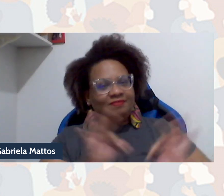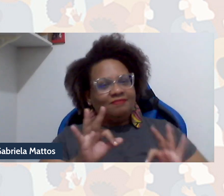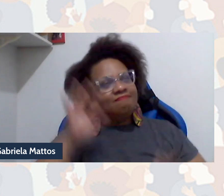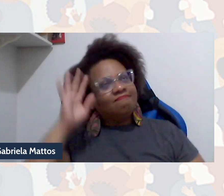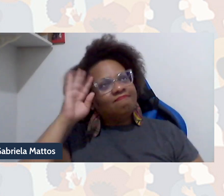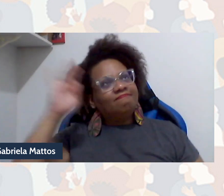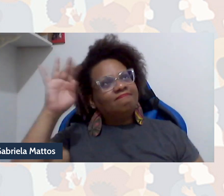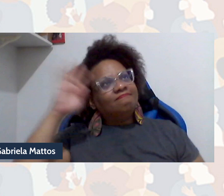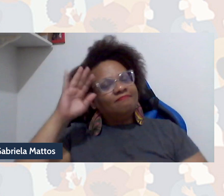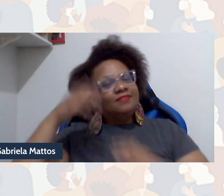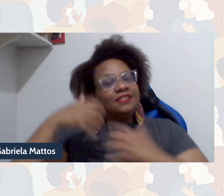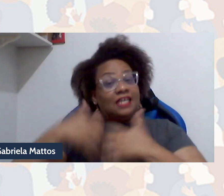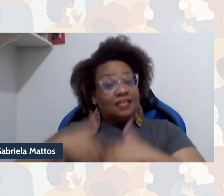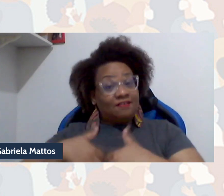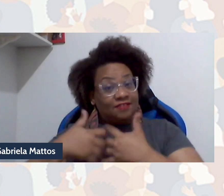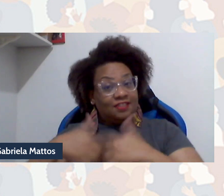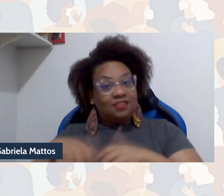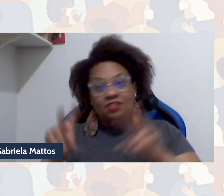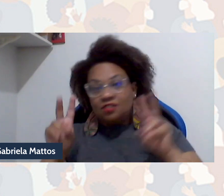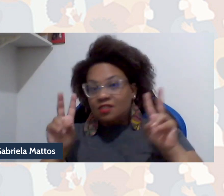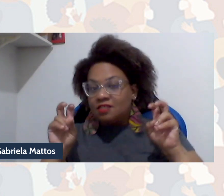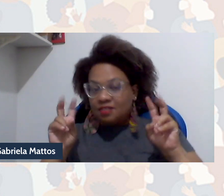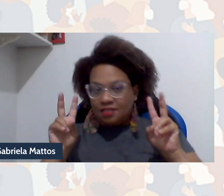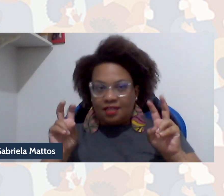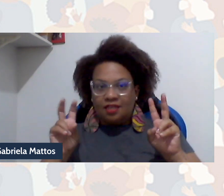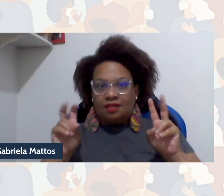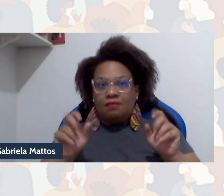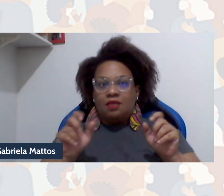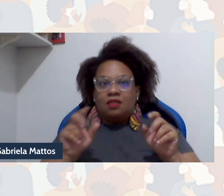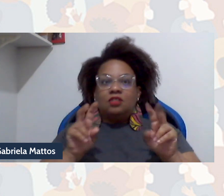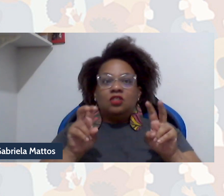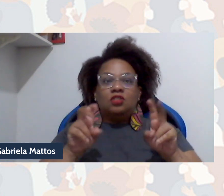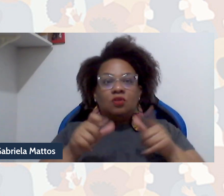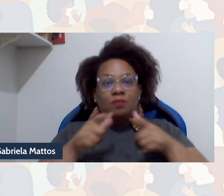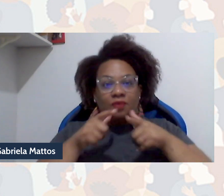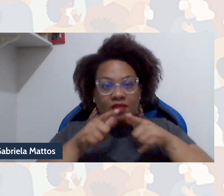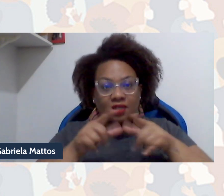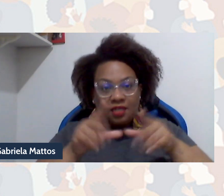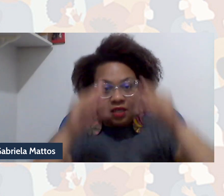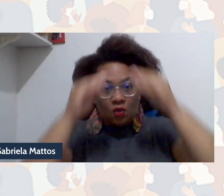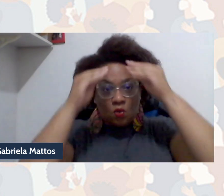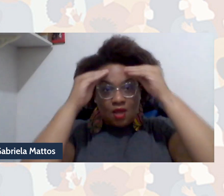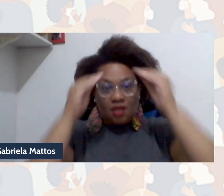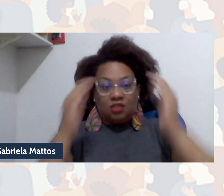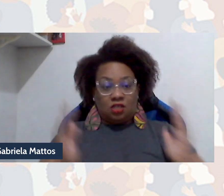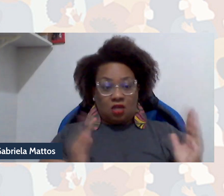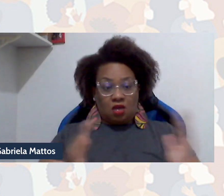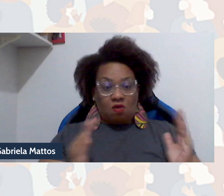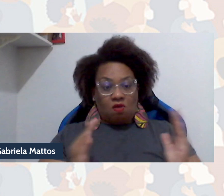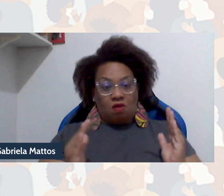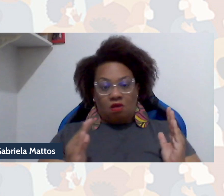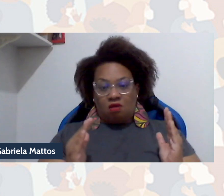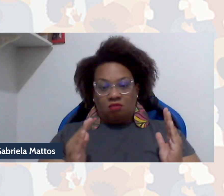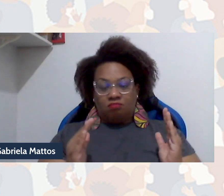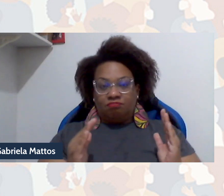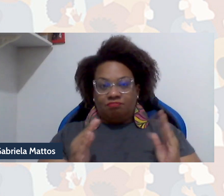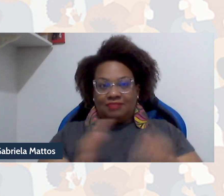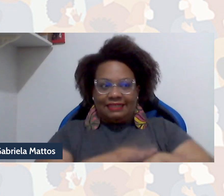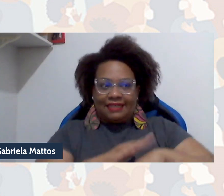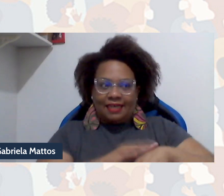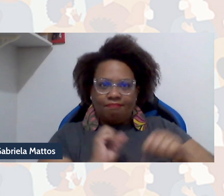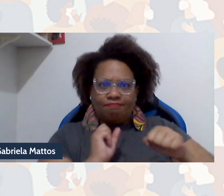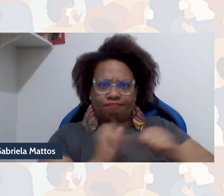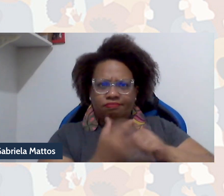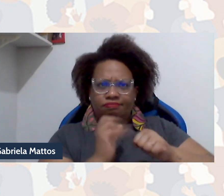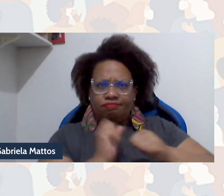tema da mesa, né? Quer dizer, linguagem, gênero em tempos de pandemias, muitas coisas vêm à